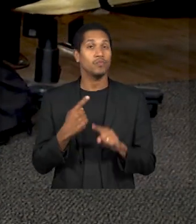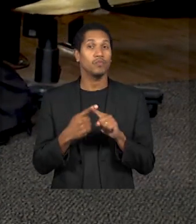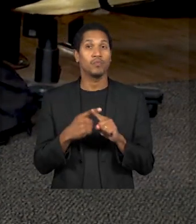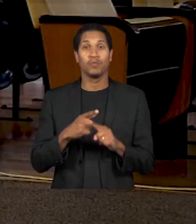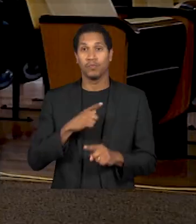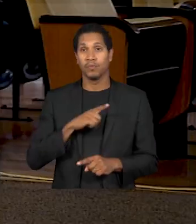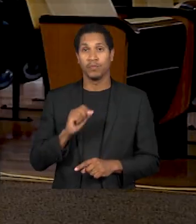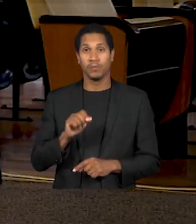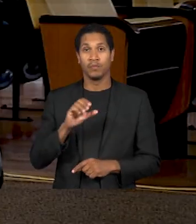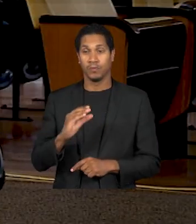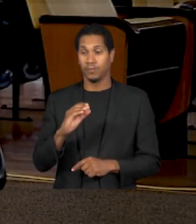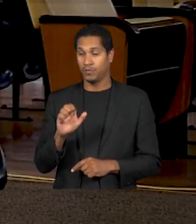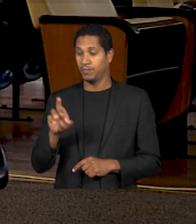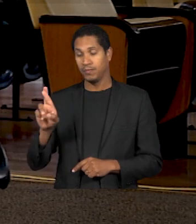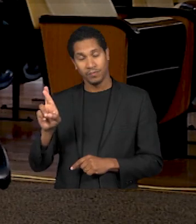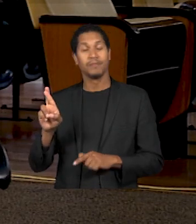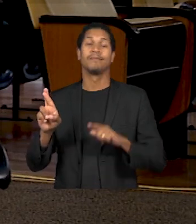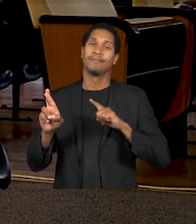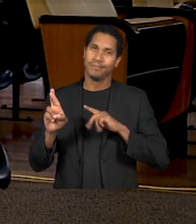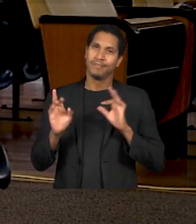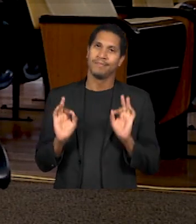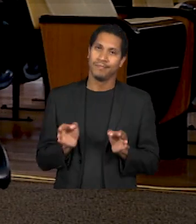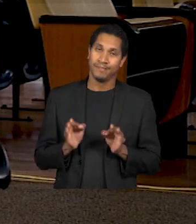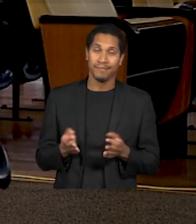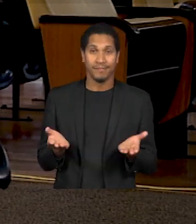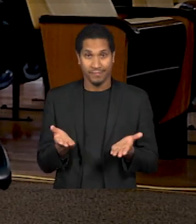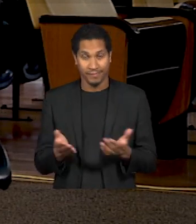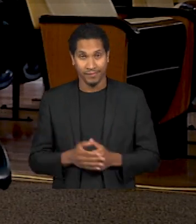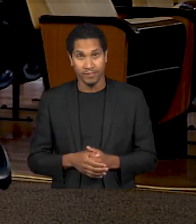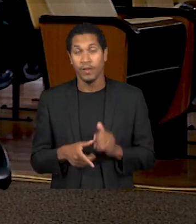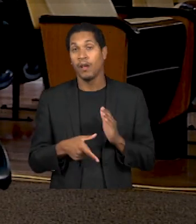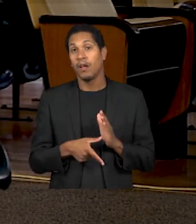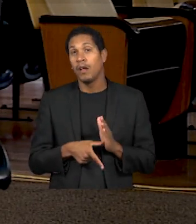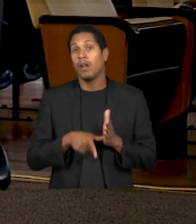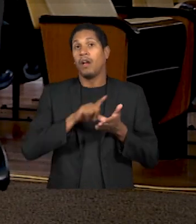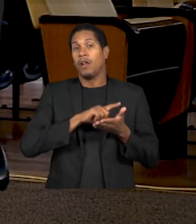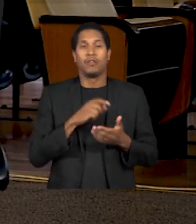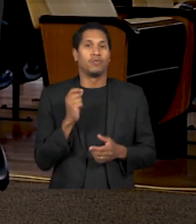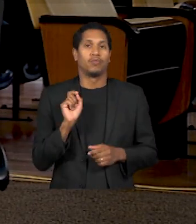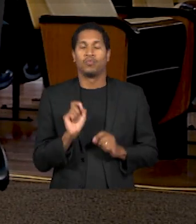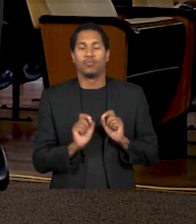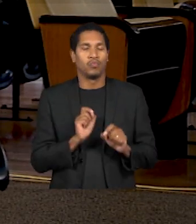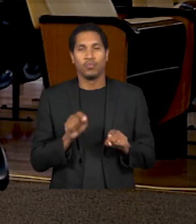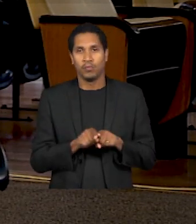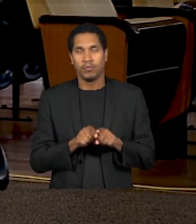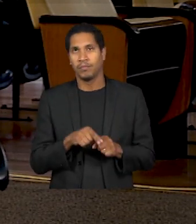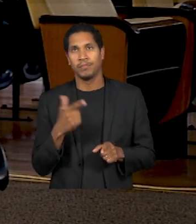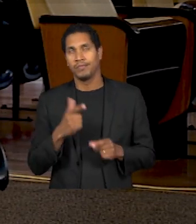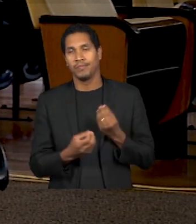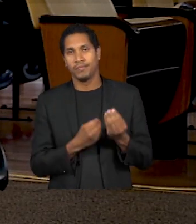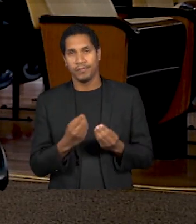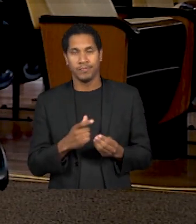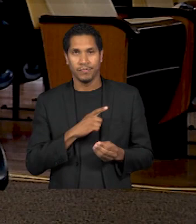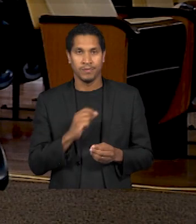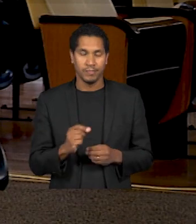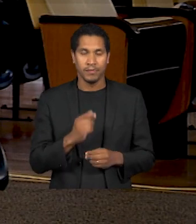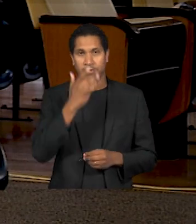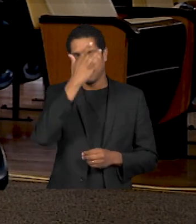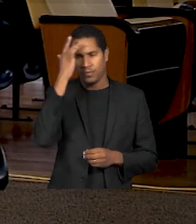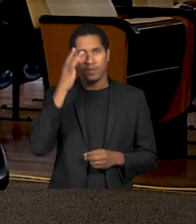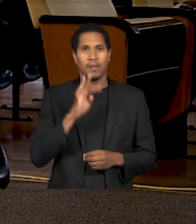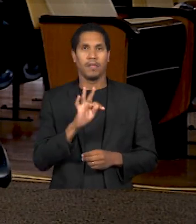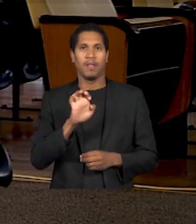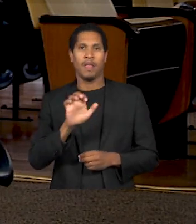aos CERs, né? Hoje em dia, antigamente, você não tinha o diagnóstico da pessoa com TEA, né,